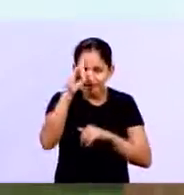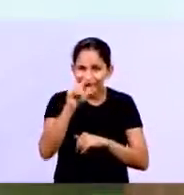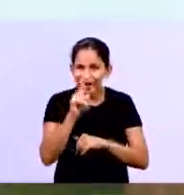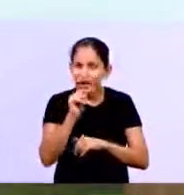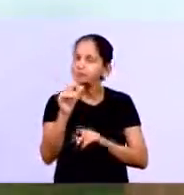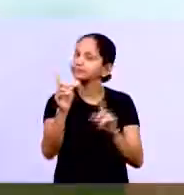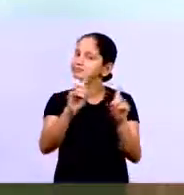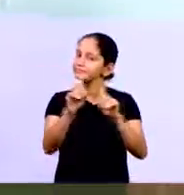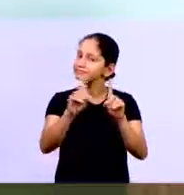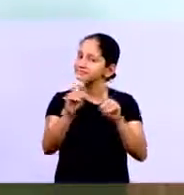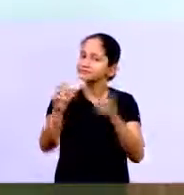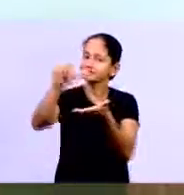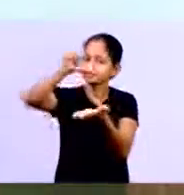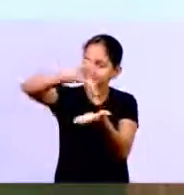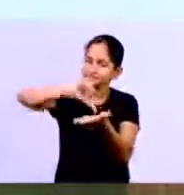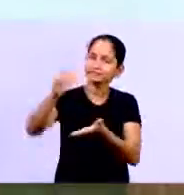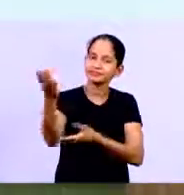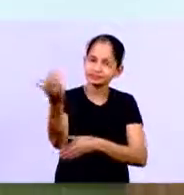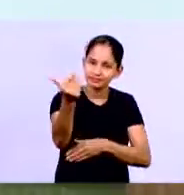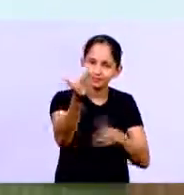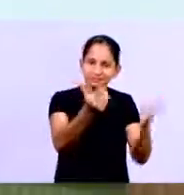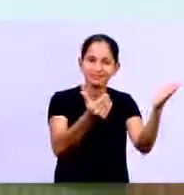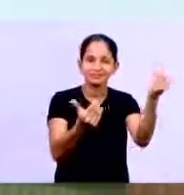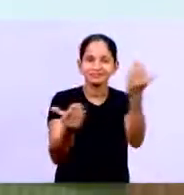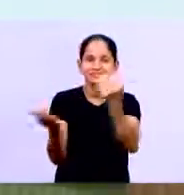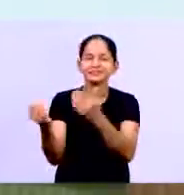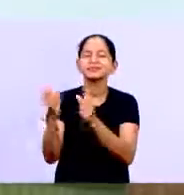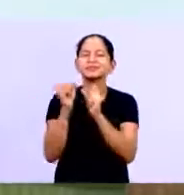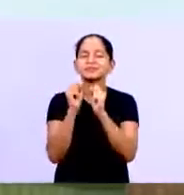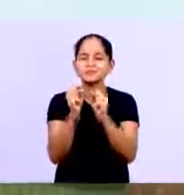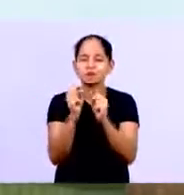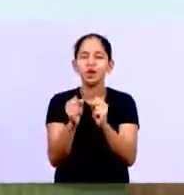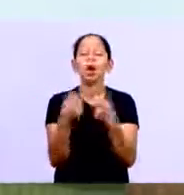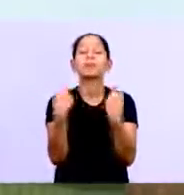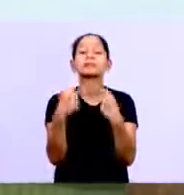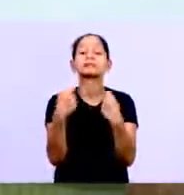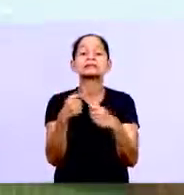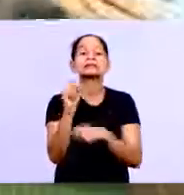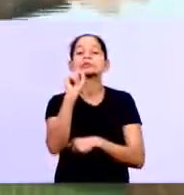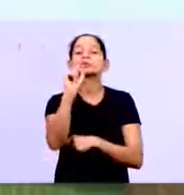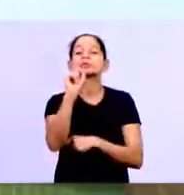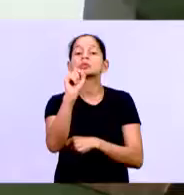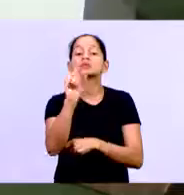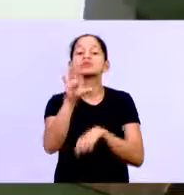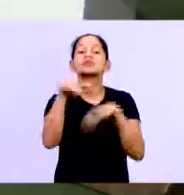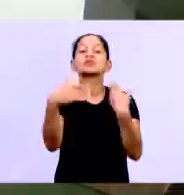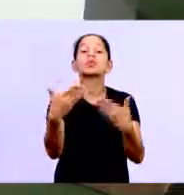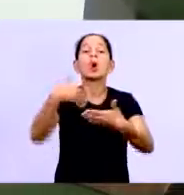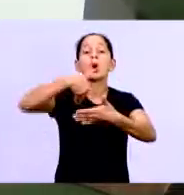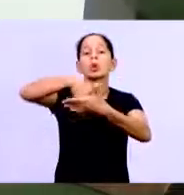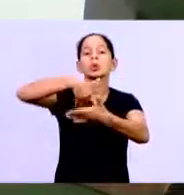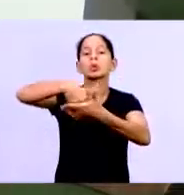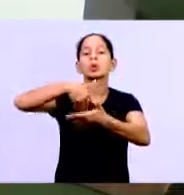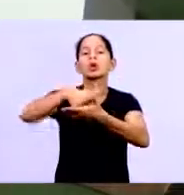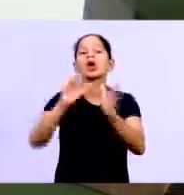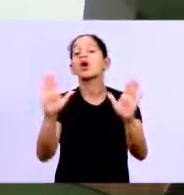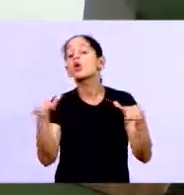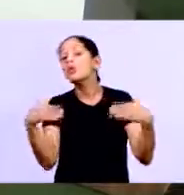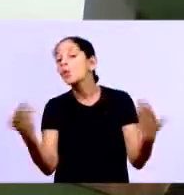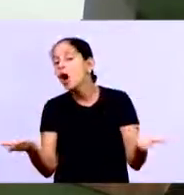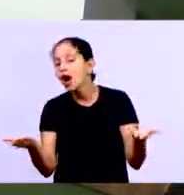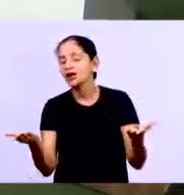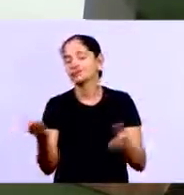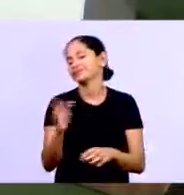lá fora no polo, chama eles para voltar para a aula. Se precisar, os alunos ficarem querendo preocupar com o resultado do jogo, a gente pode informar eles, né, Rafael? Para ninguém